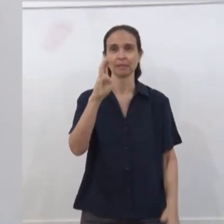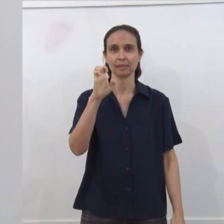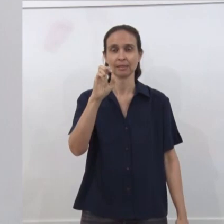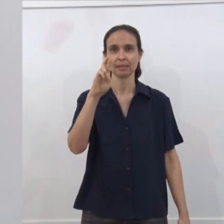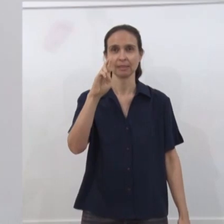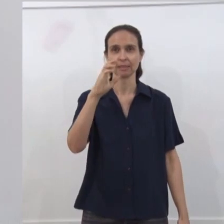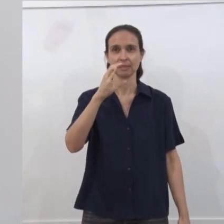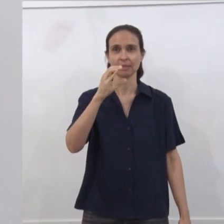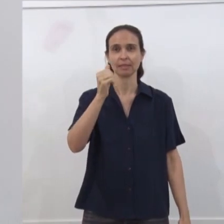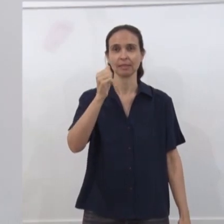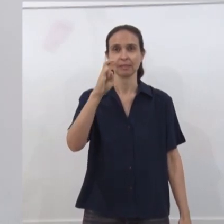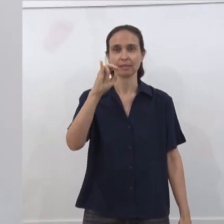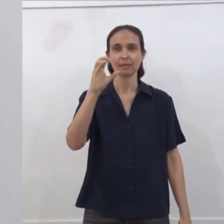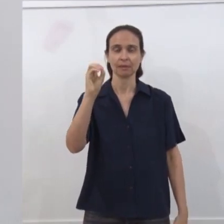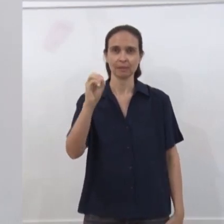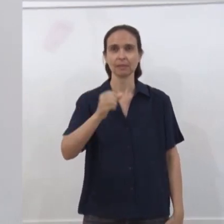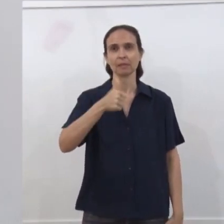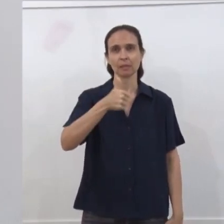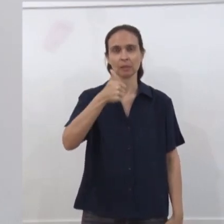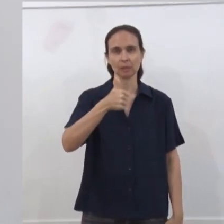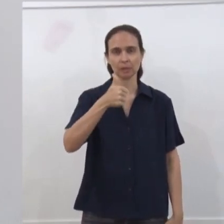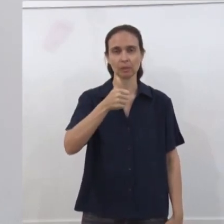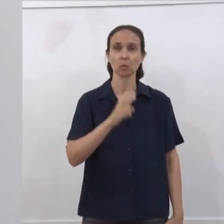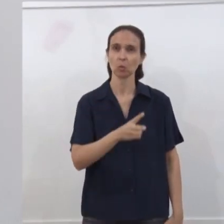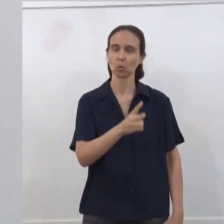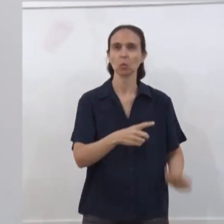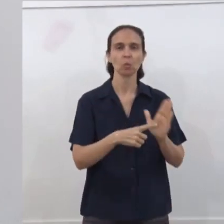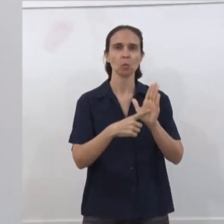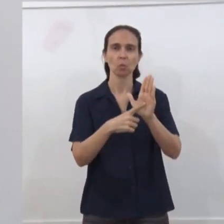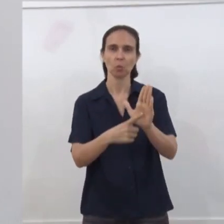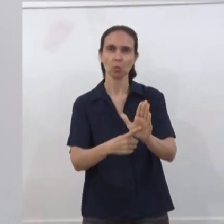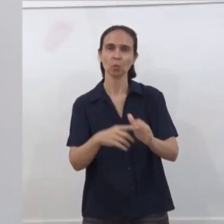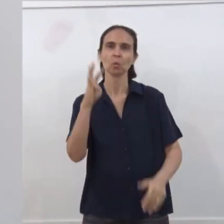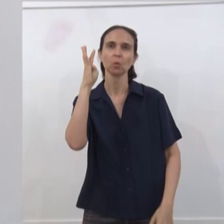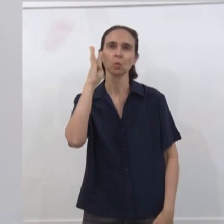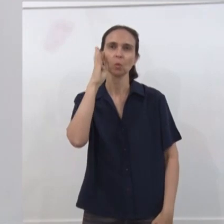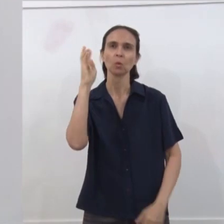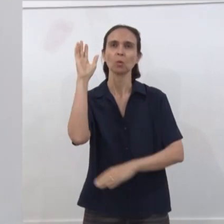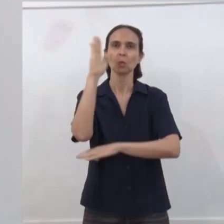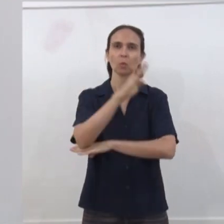irão ao ar todas as quartas-feiras, no período matutino e vespertino.